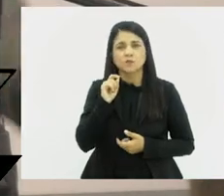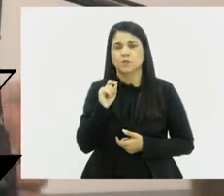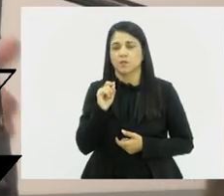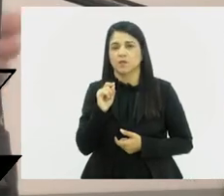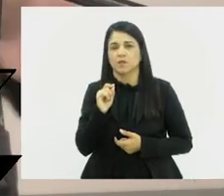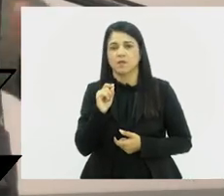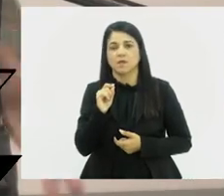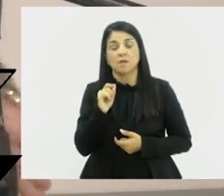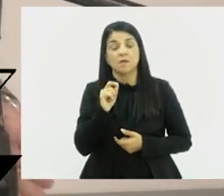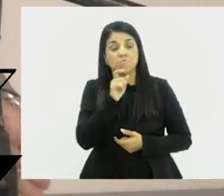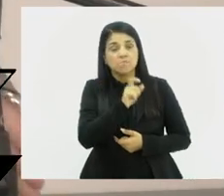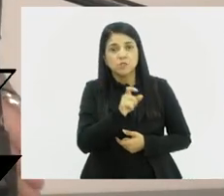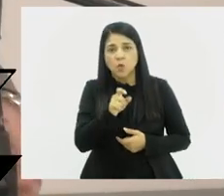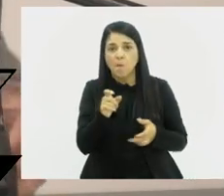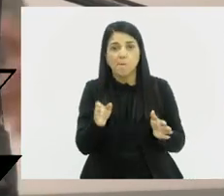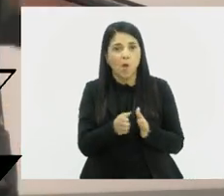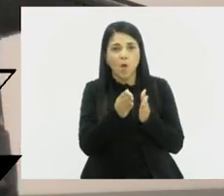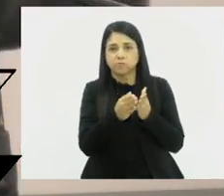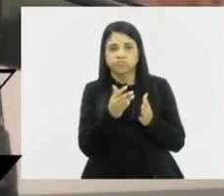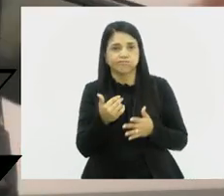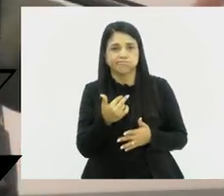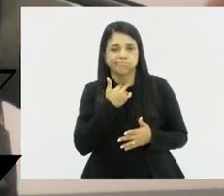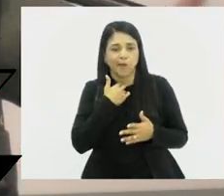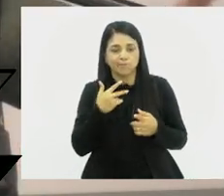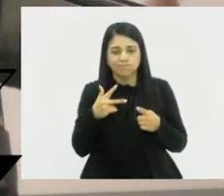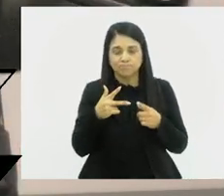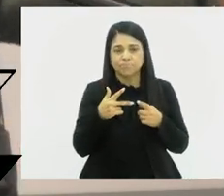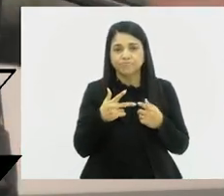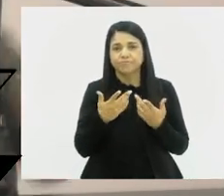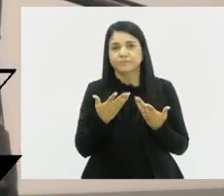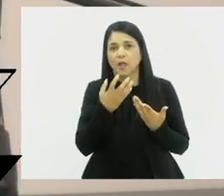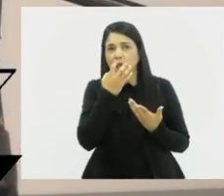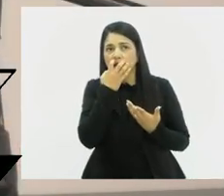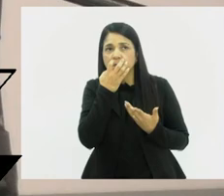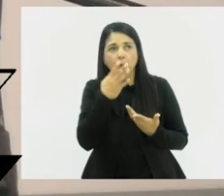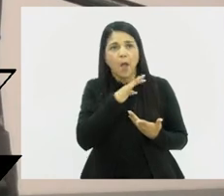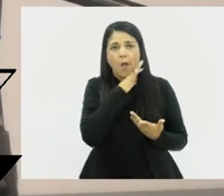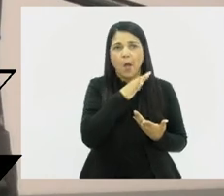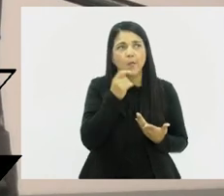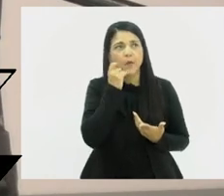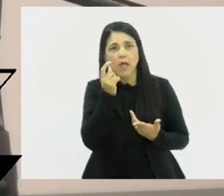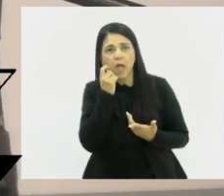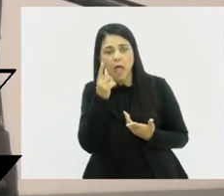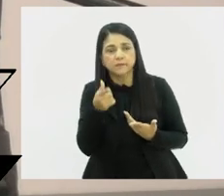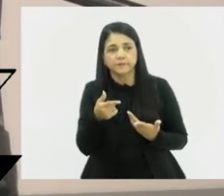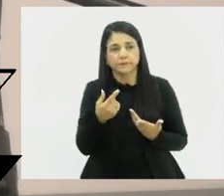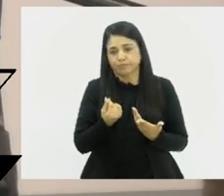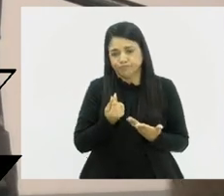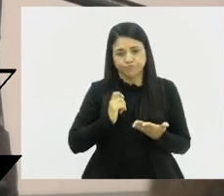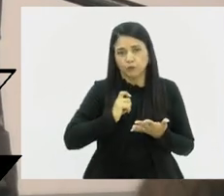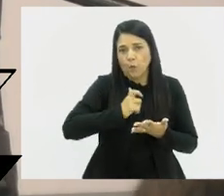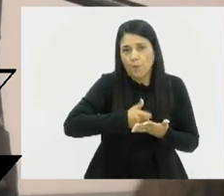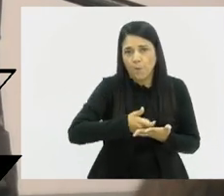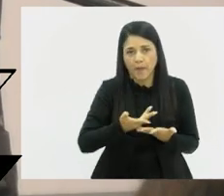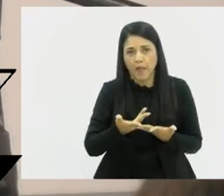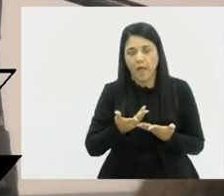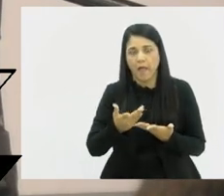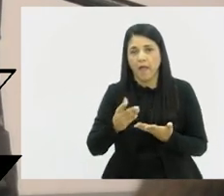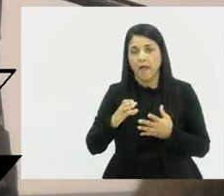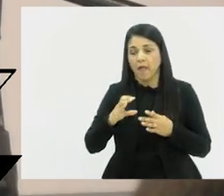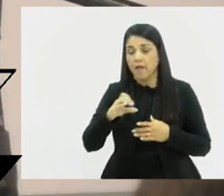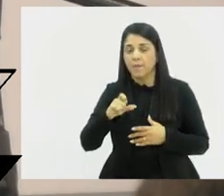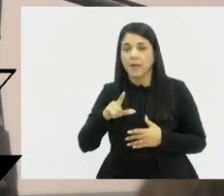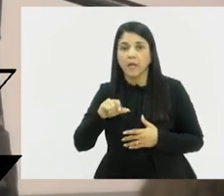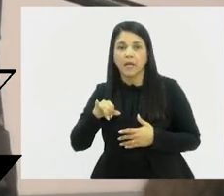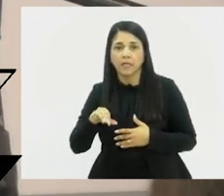não têm condição de castrar o seu animal, e financeira, e leva o animal ali no, numa clínica conveniada com o